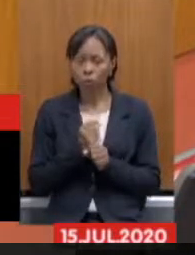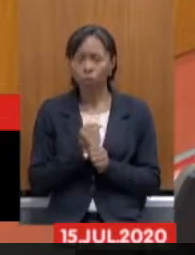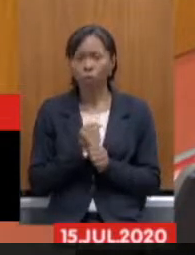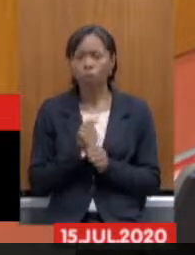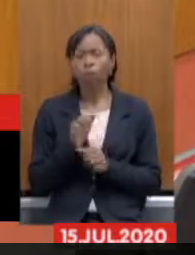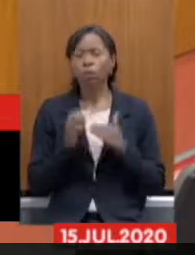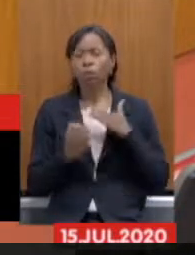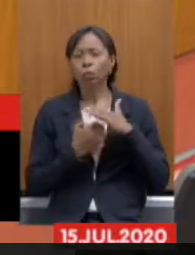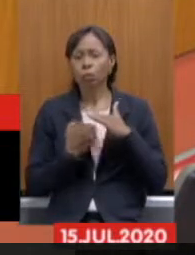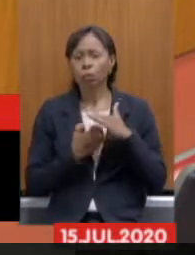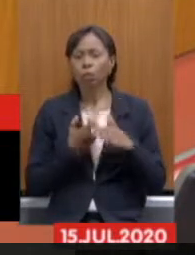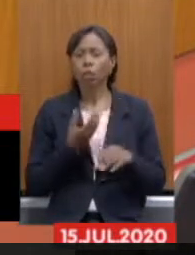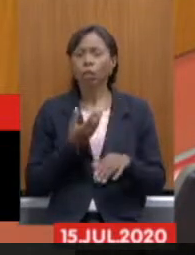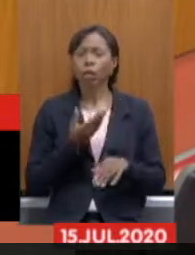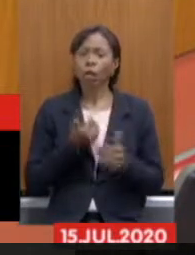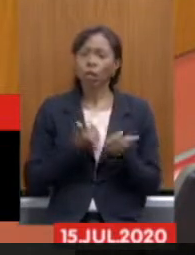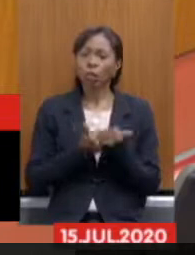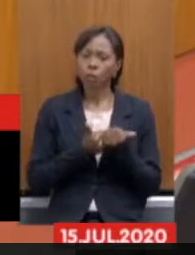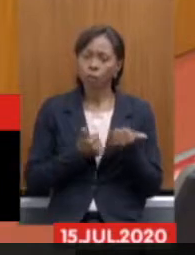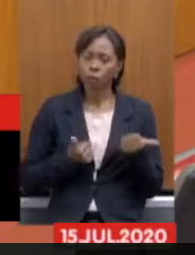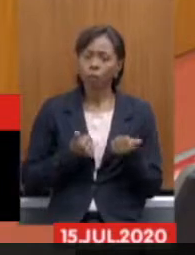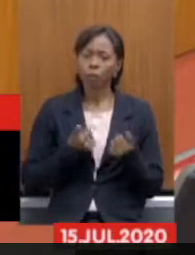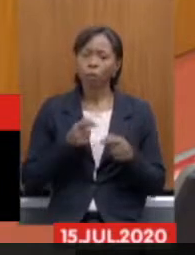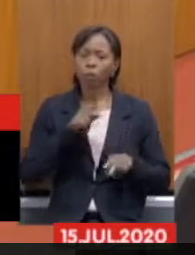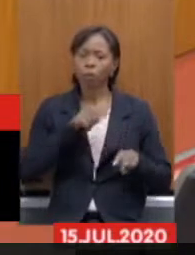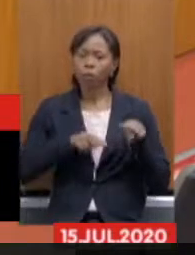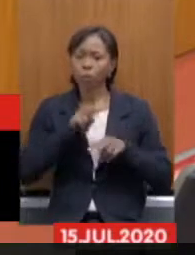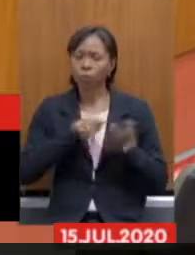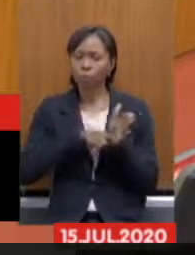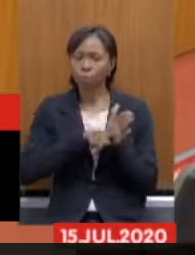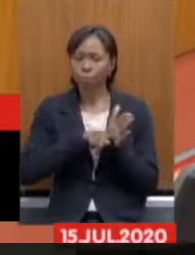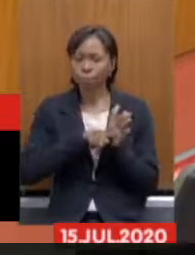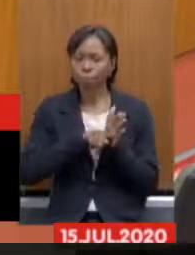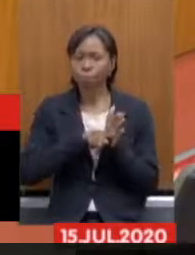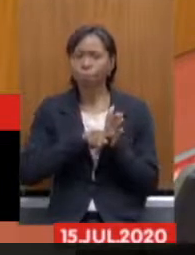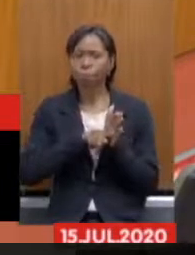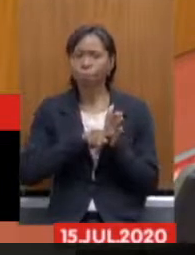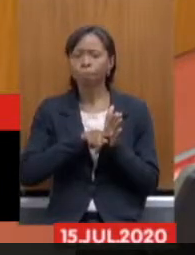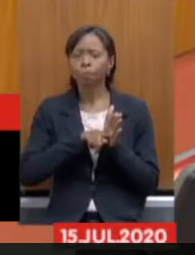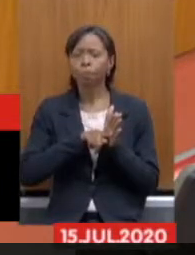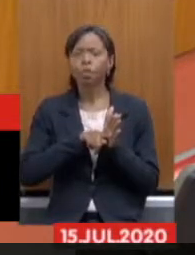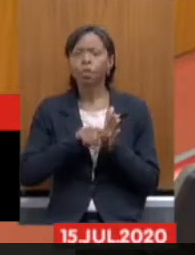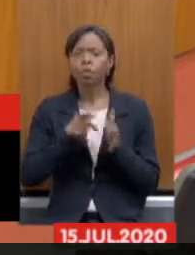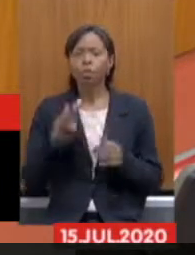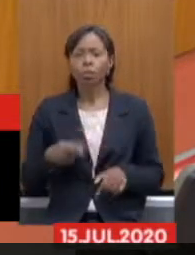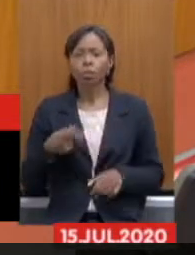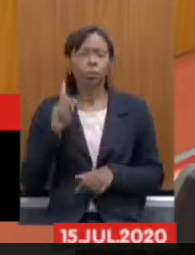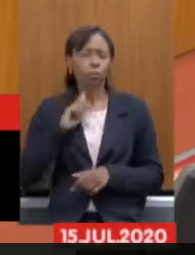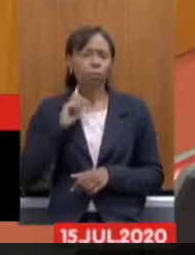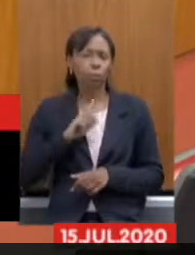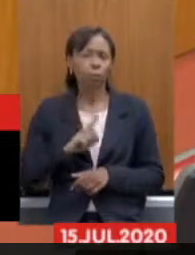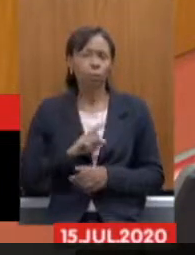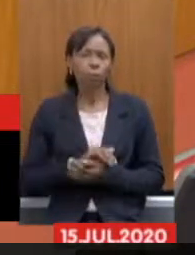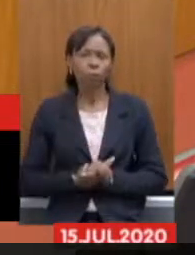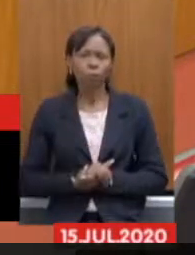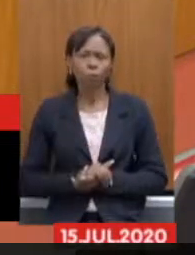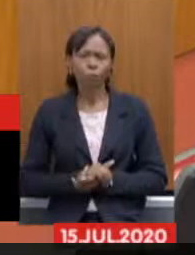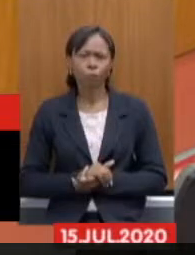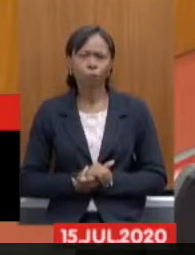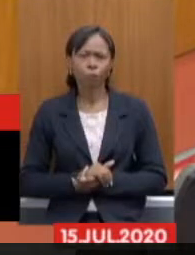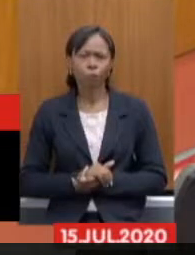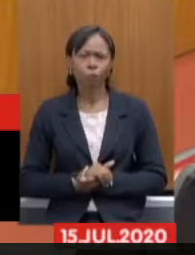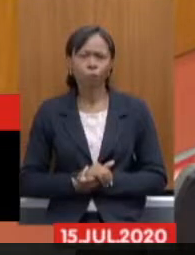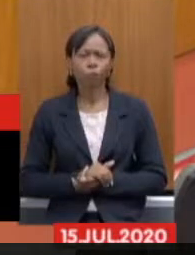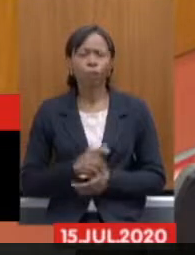assessoramento pesquisas perícias informações e congêneres de minas gerais o senhor carlos mário país kamacho que